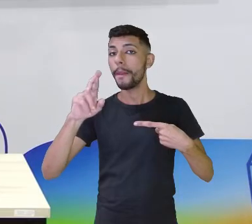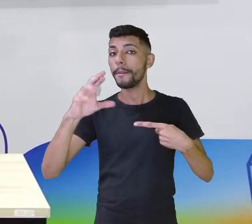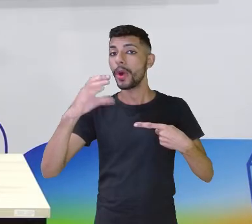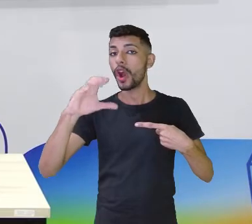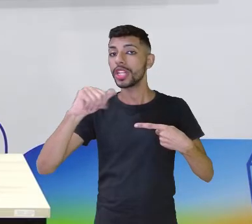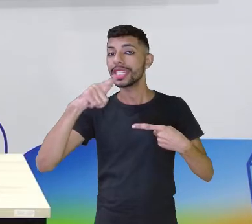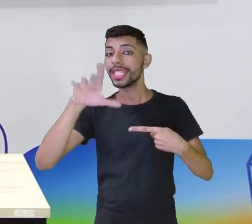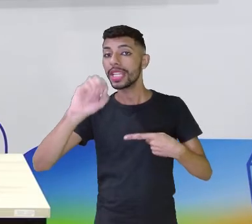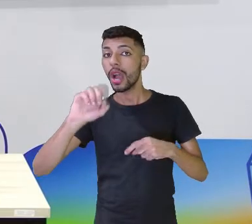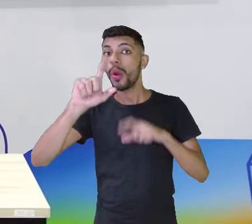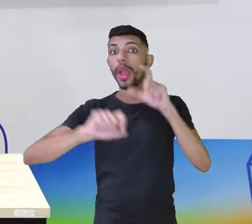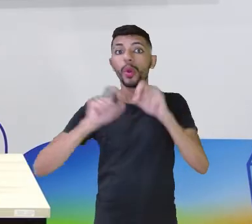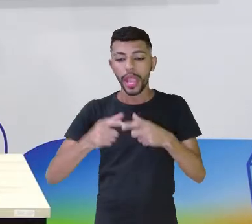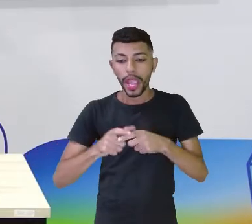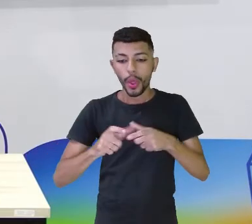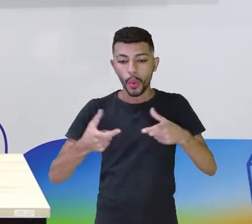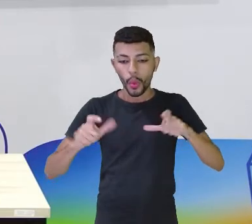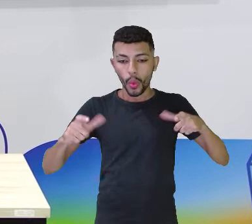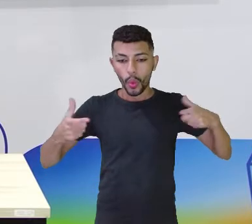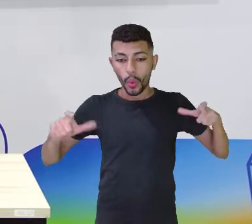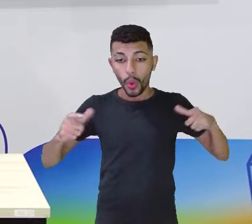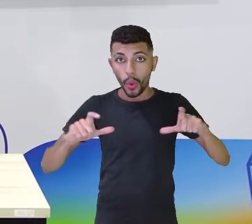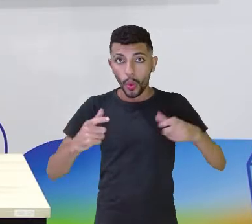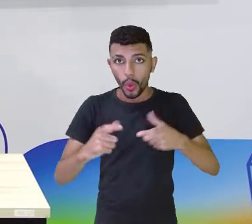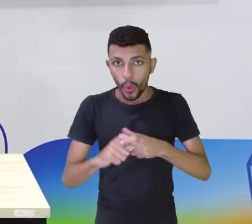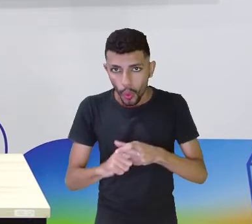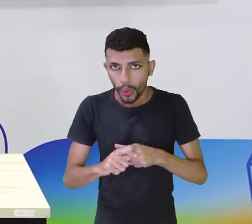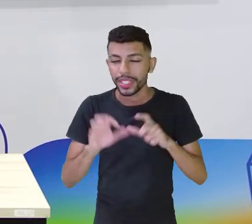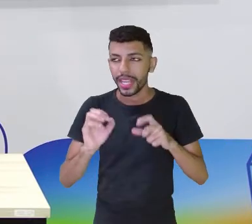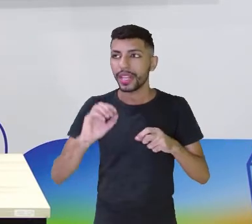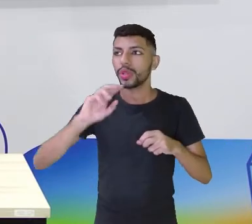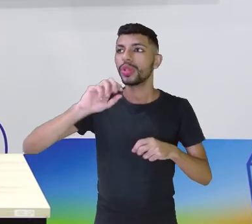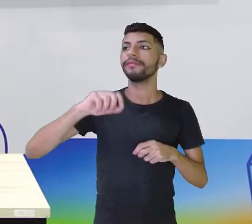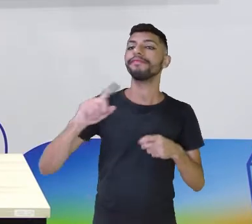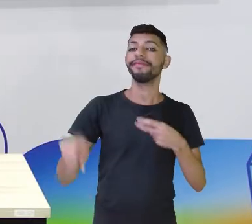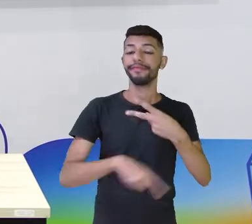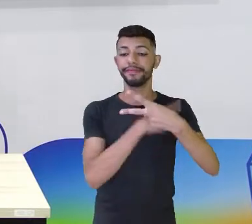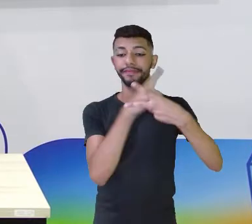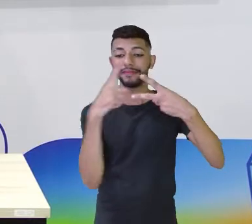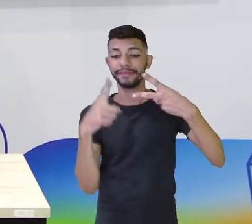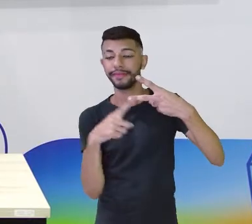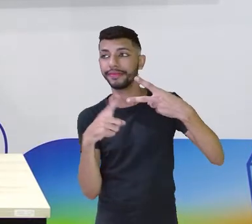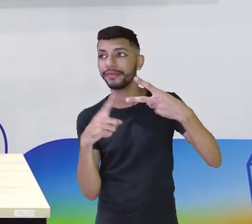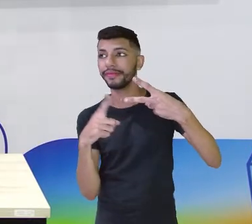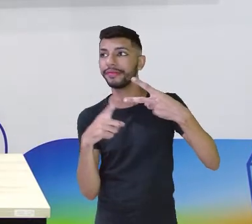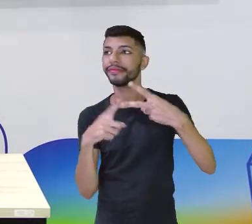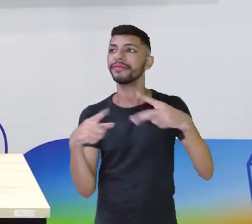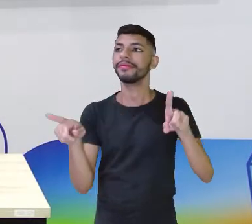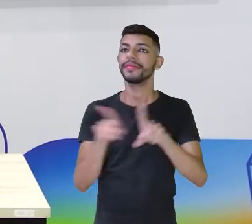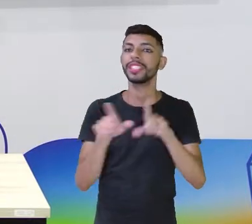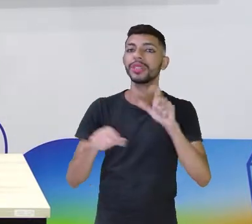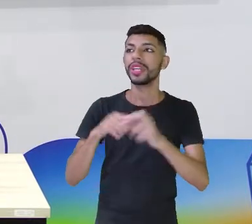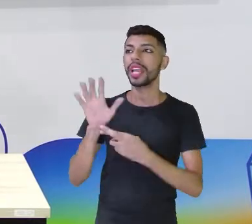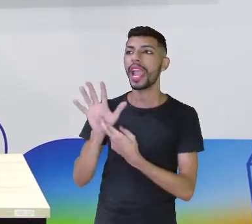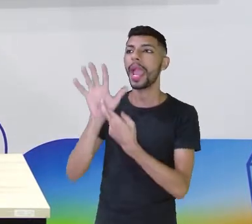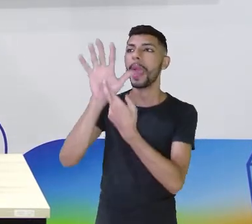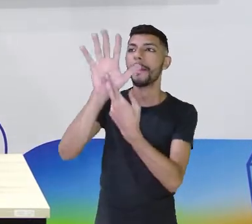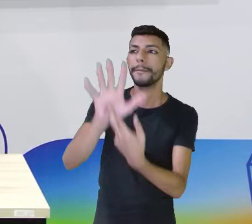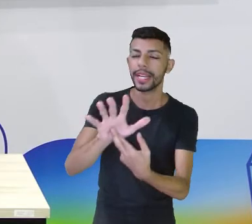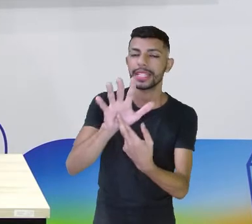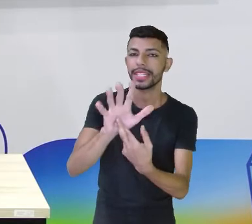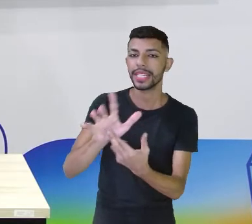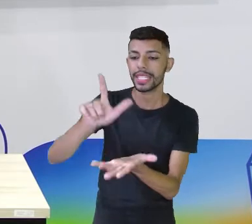ou reduzindo a questão da proporção e representação esquemática